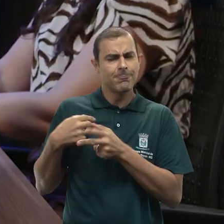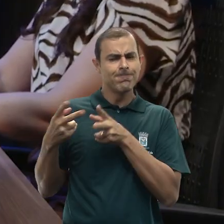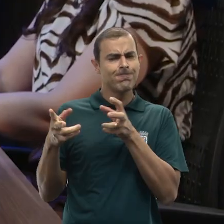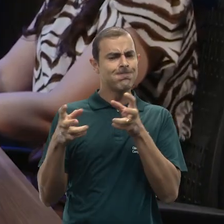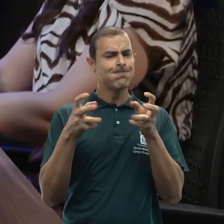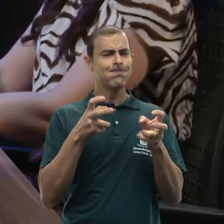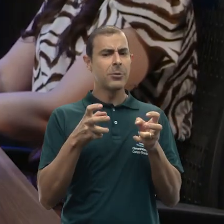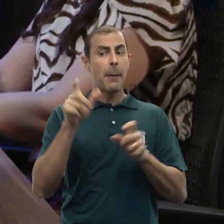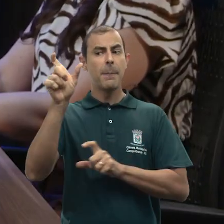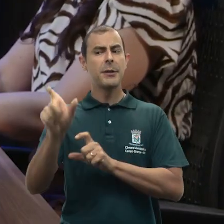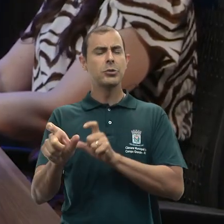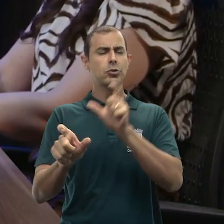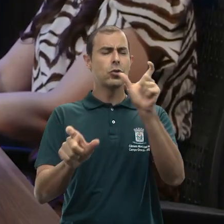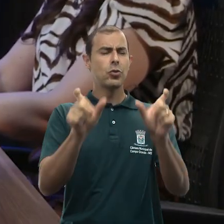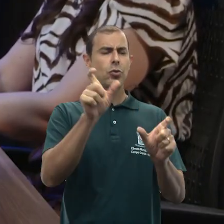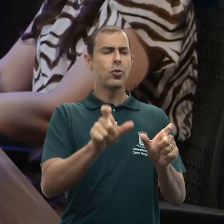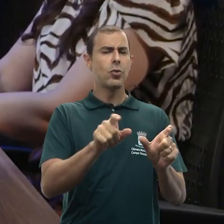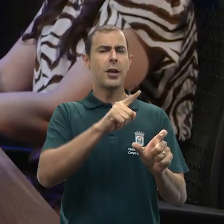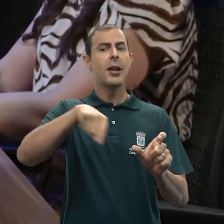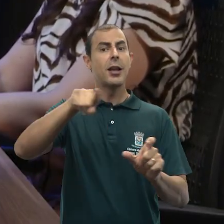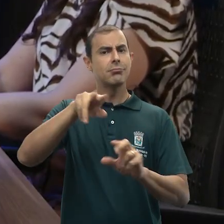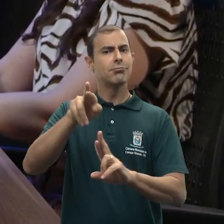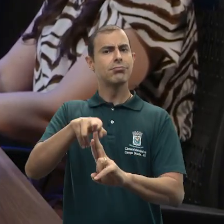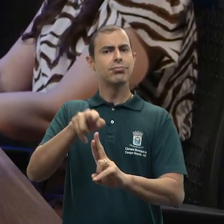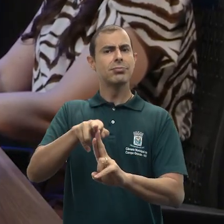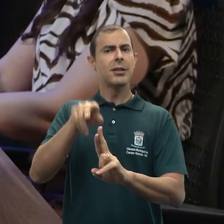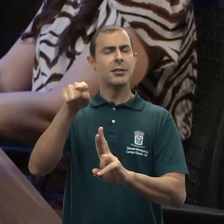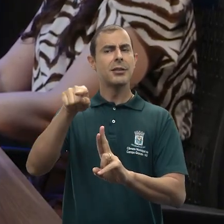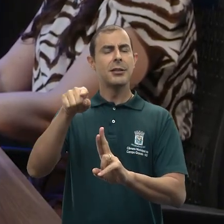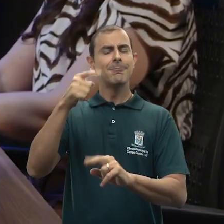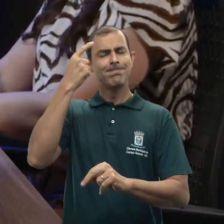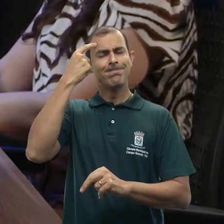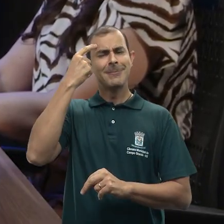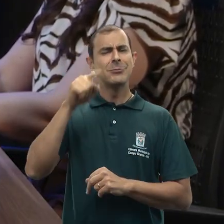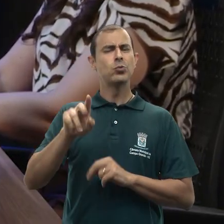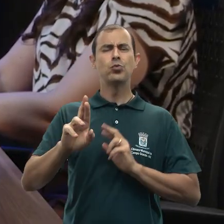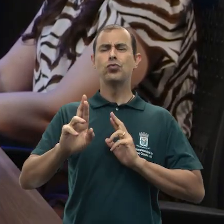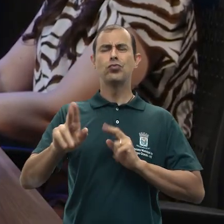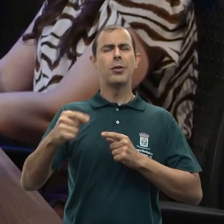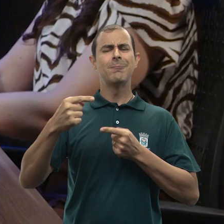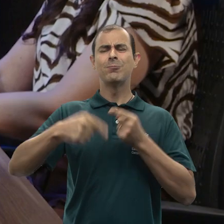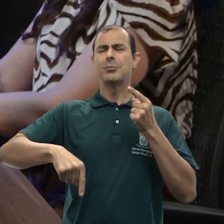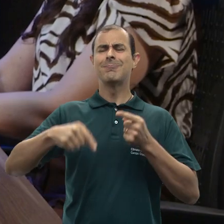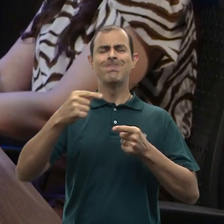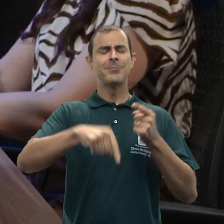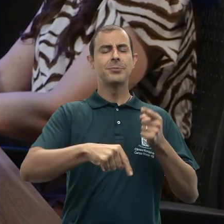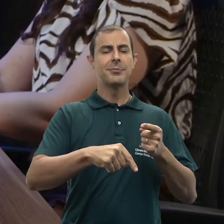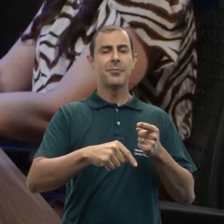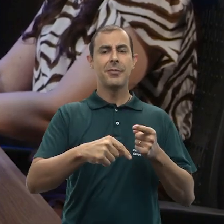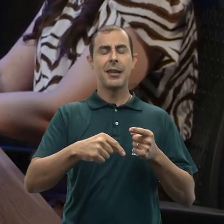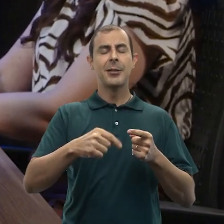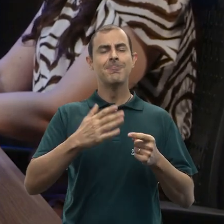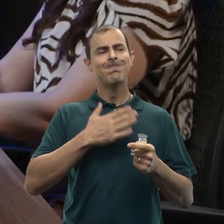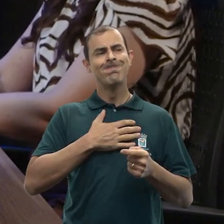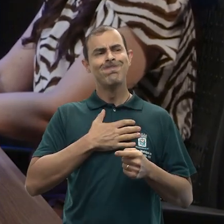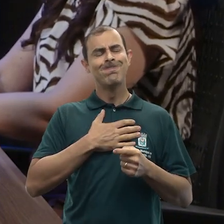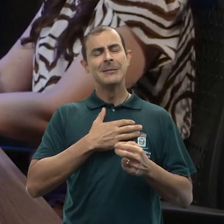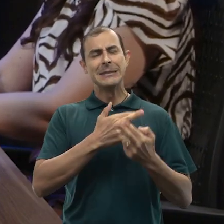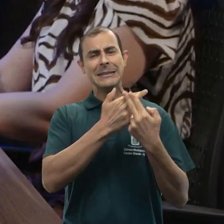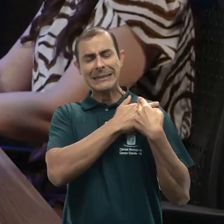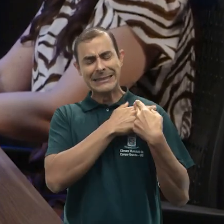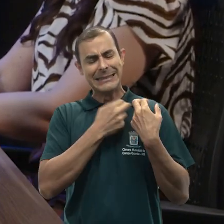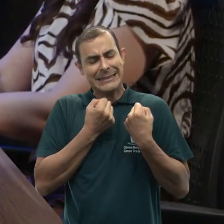eram os representantes não agiam da maneira que eu penso que deveriam agir, aumentou a minha